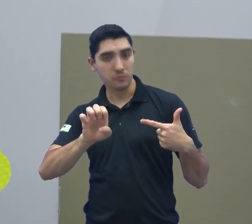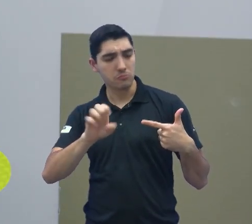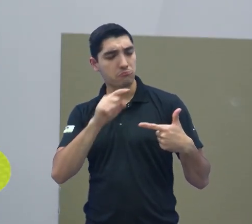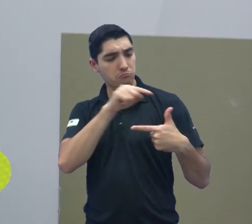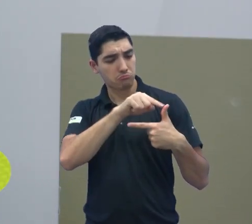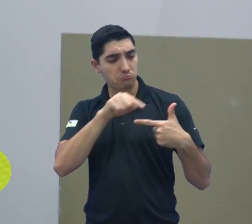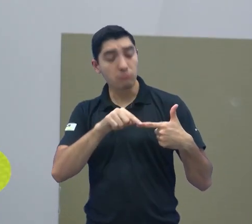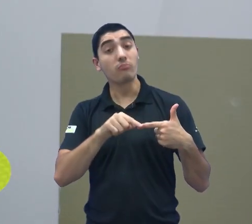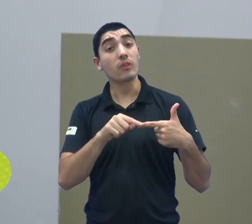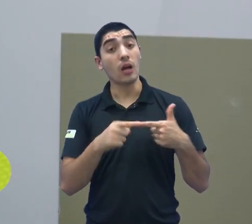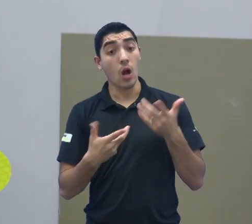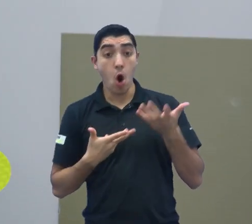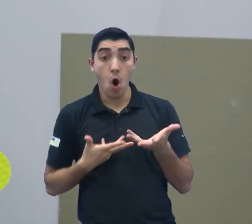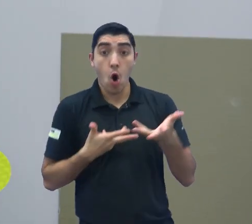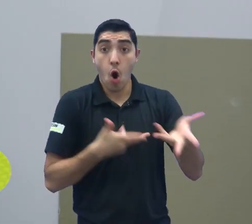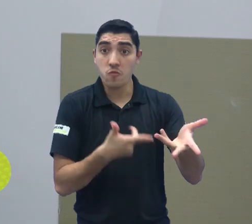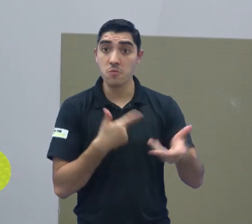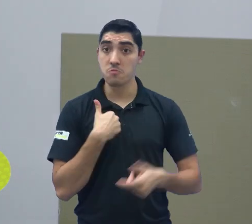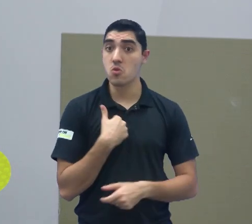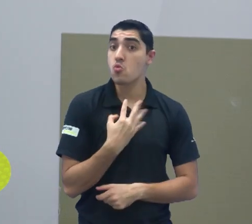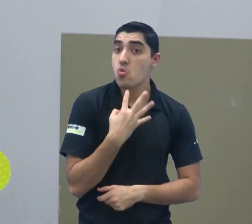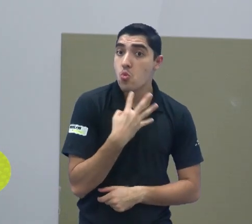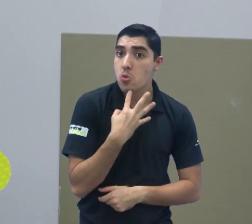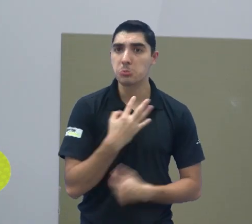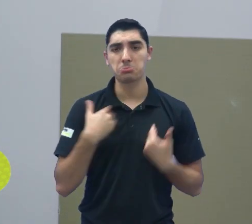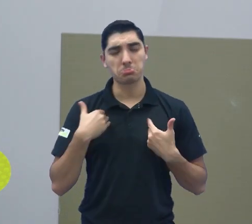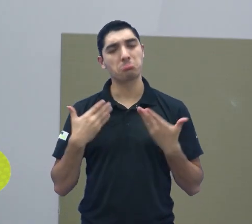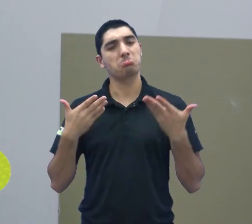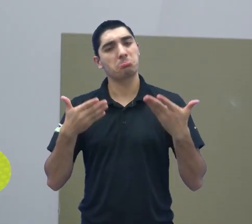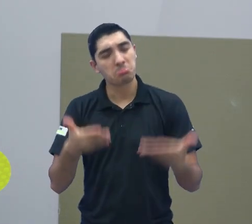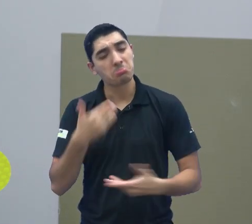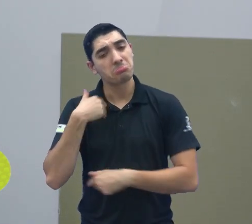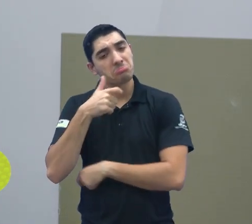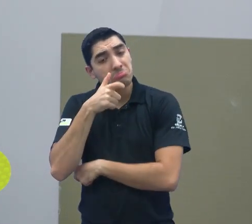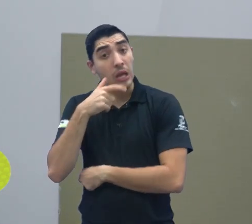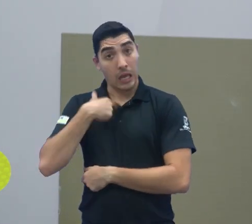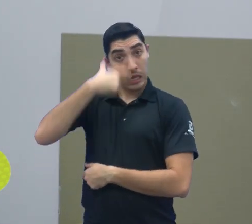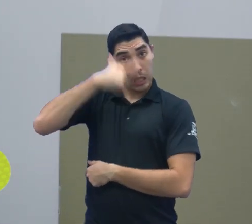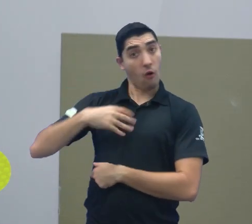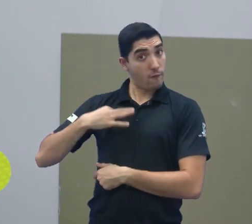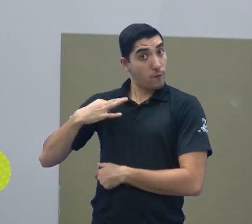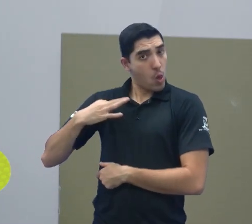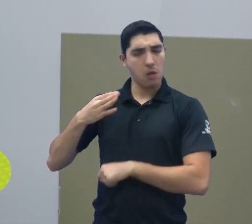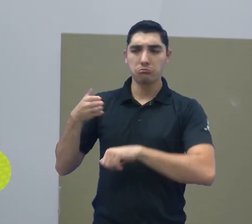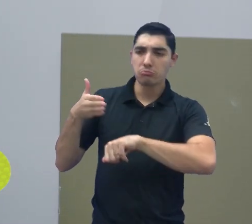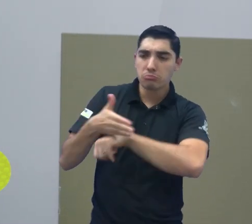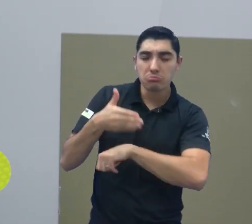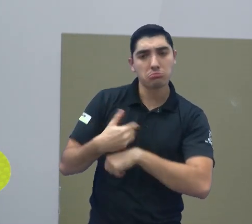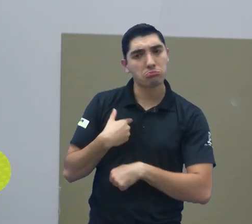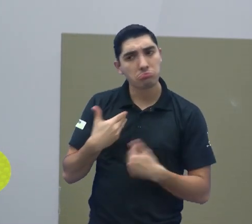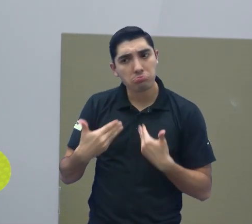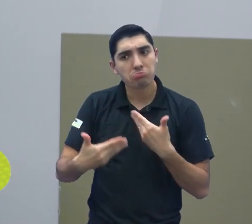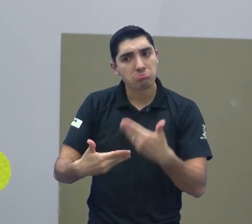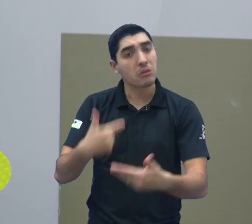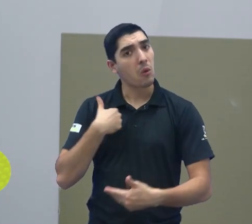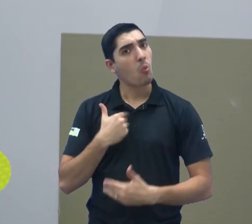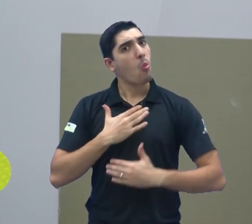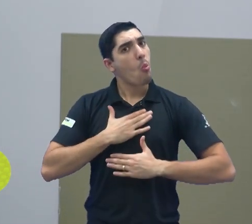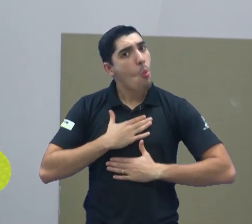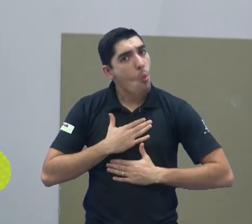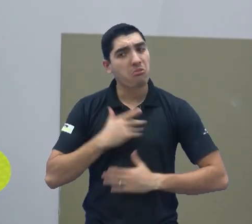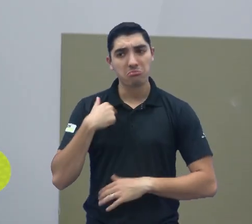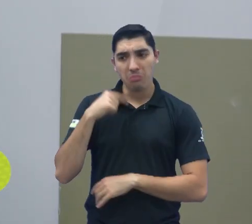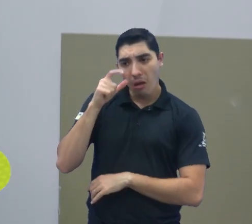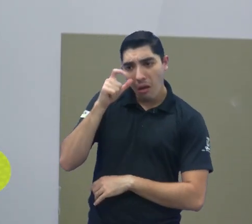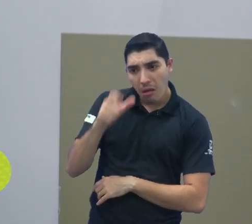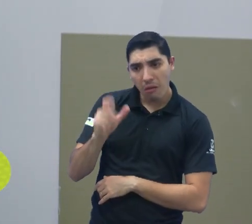vendo, conhecendo e tal, e eu fui acompanhando aquele início de forma voluntária, fui vendo e fui gostando, né, fui achando interessante,